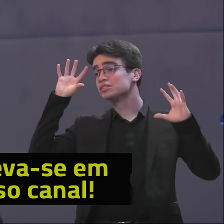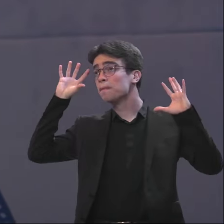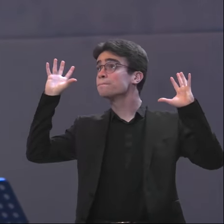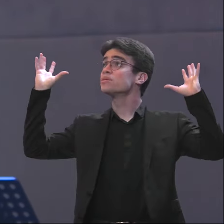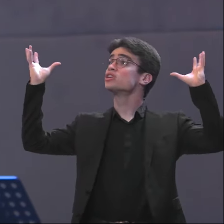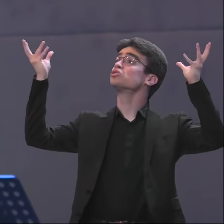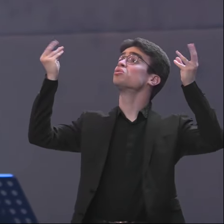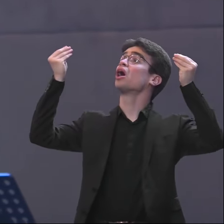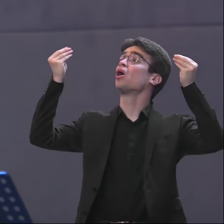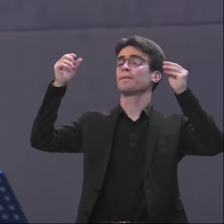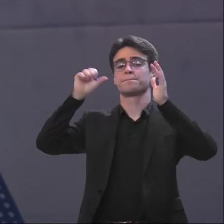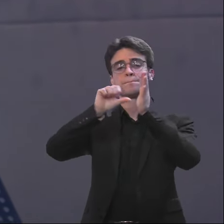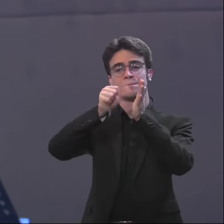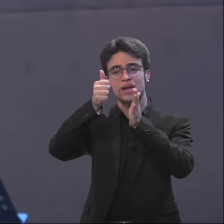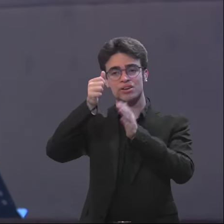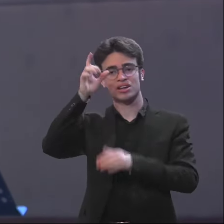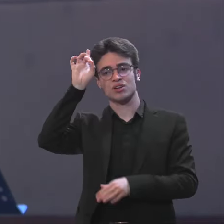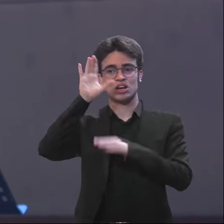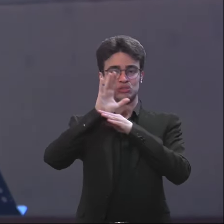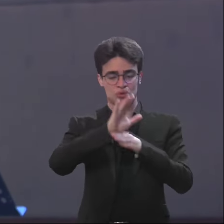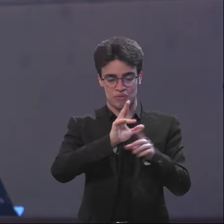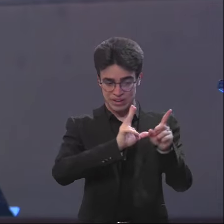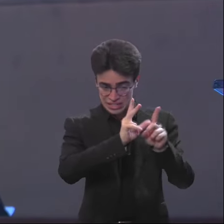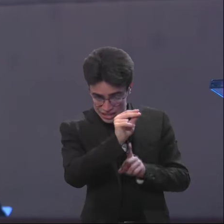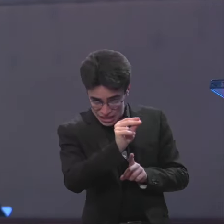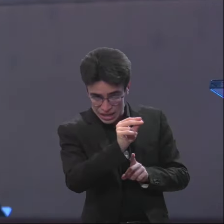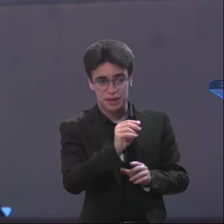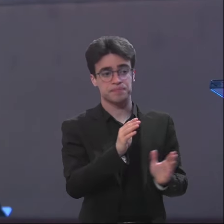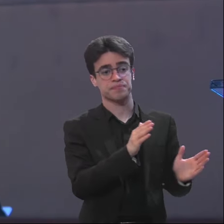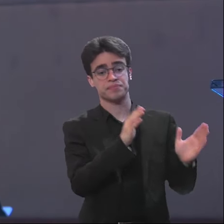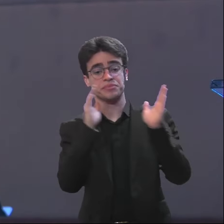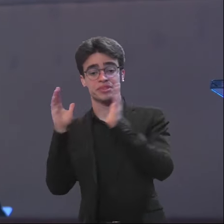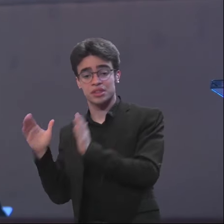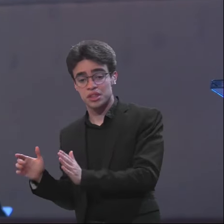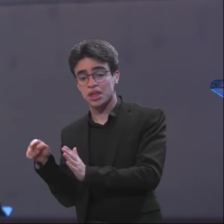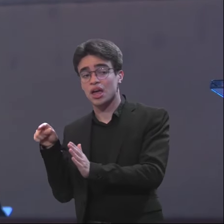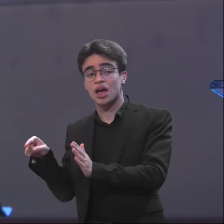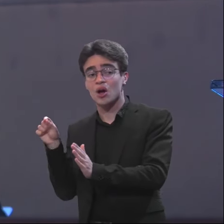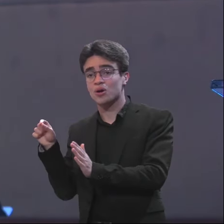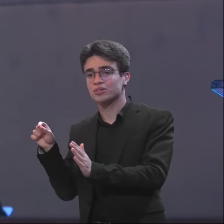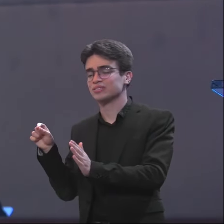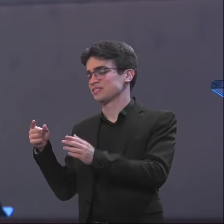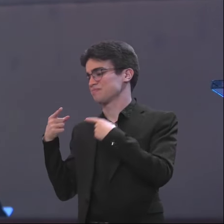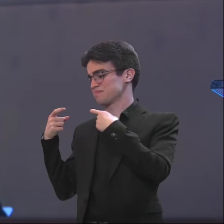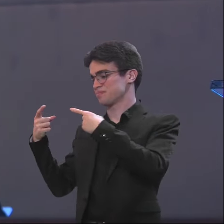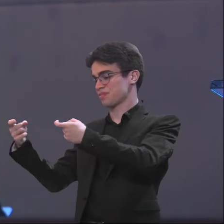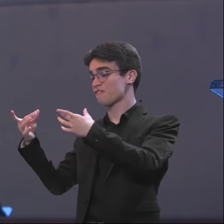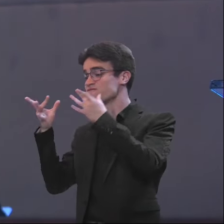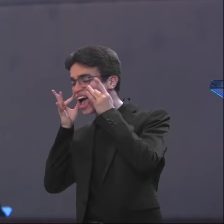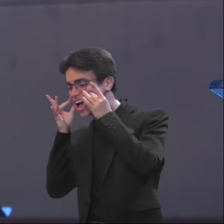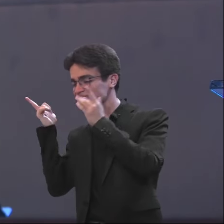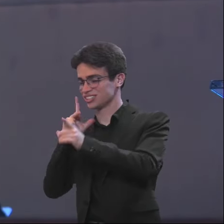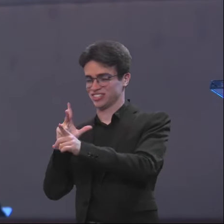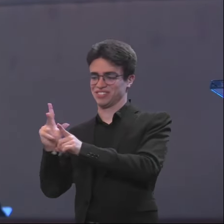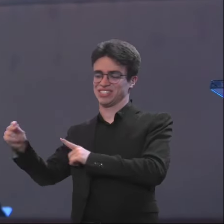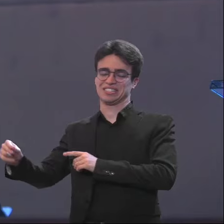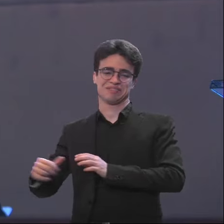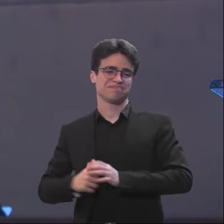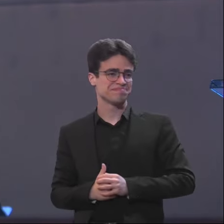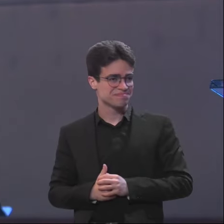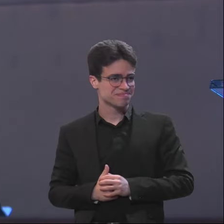as muralhas caíram. É assim que funciona. Você crê nisso? Quem quer aprender a resolver problema